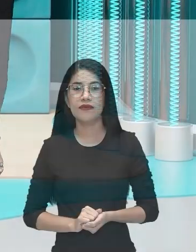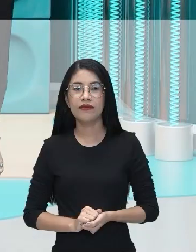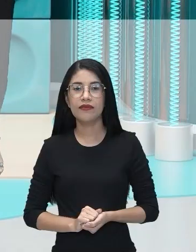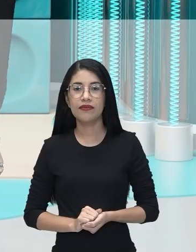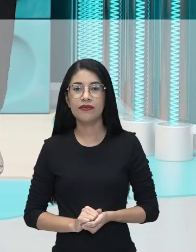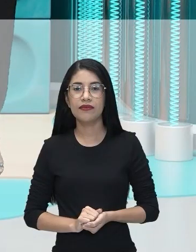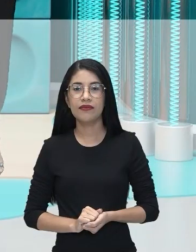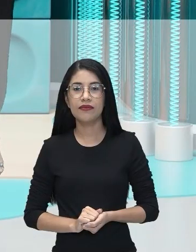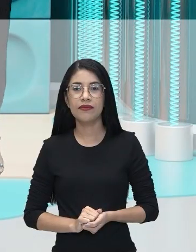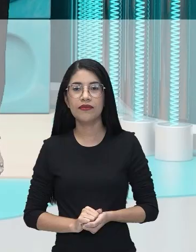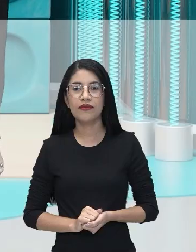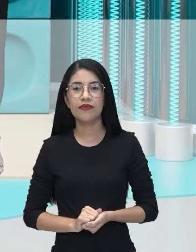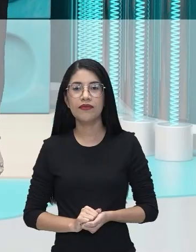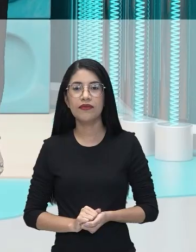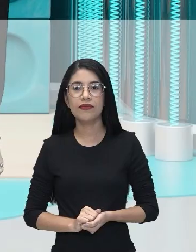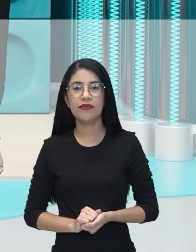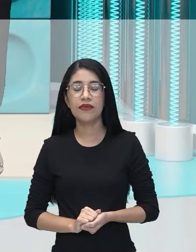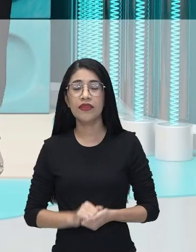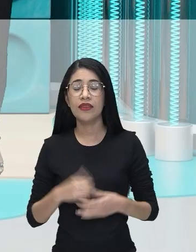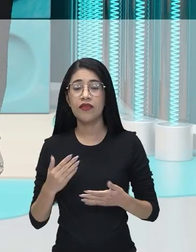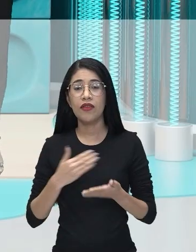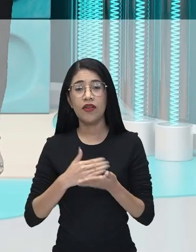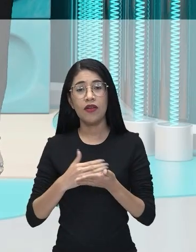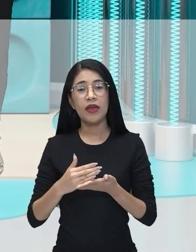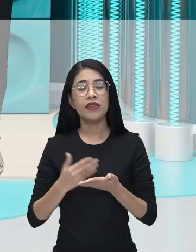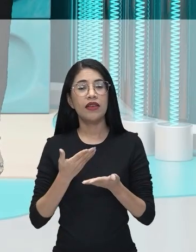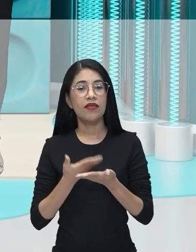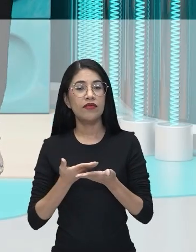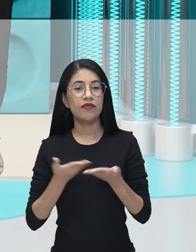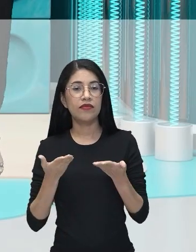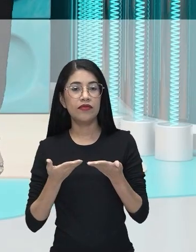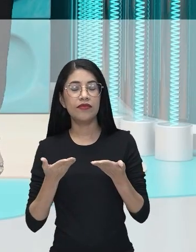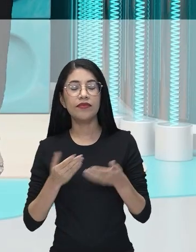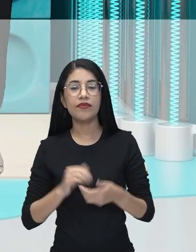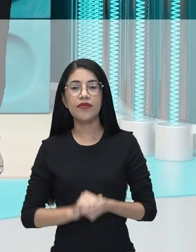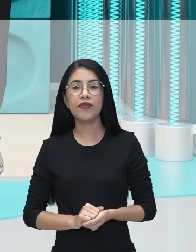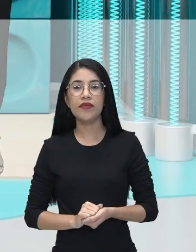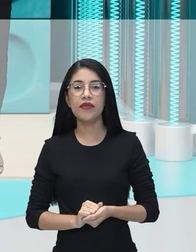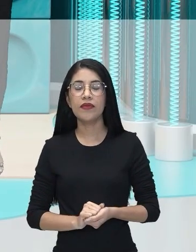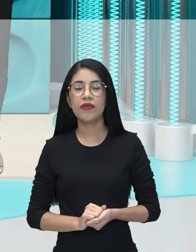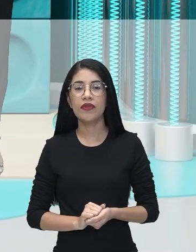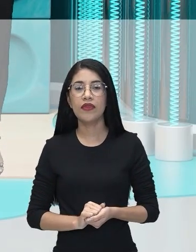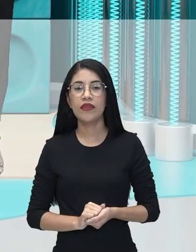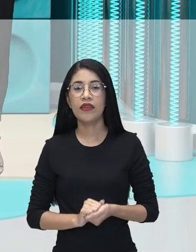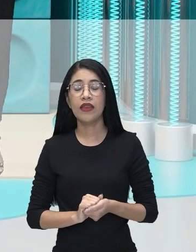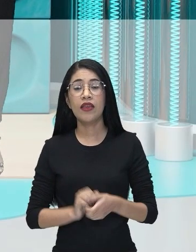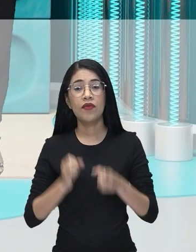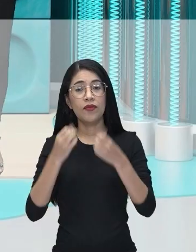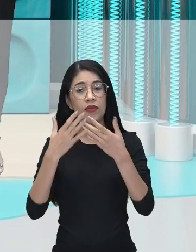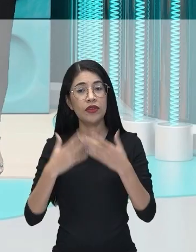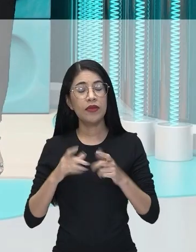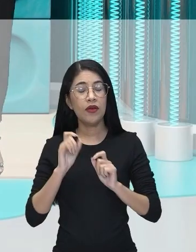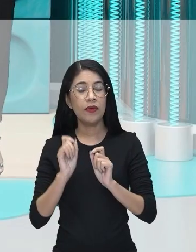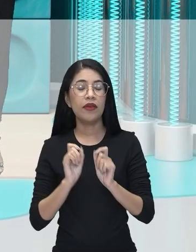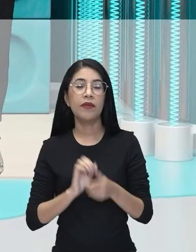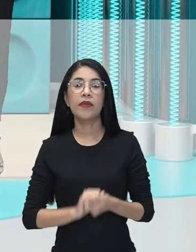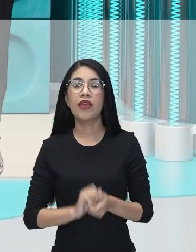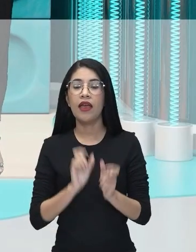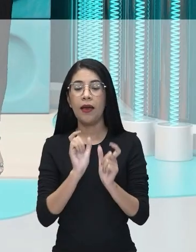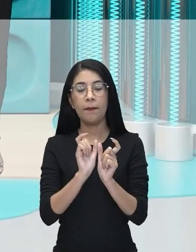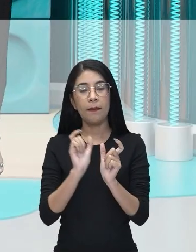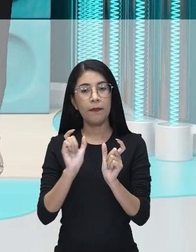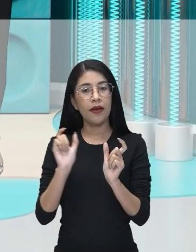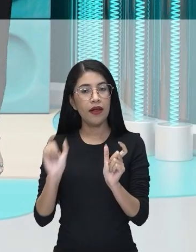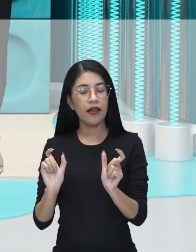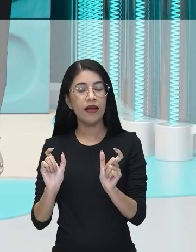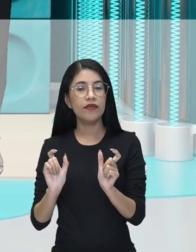So let's start our class. Vamos começar a nossa aula e eu quero começar dizendo que as palavras, elas são,